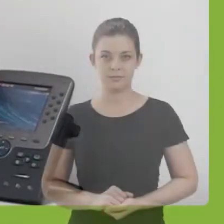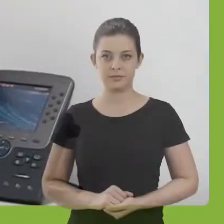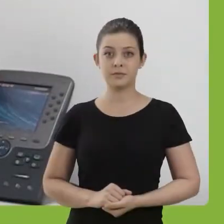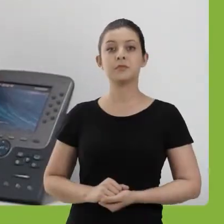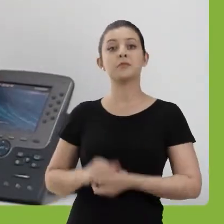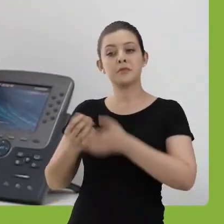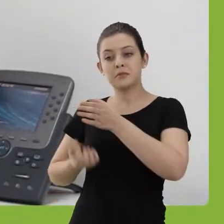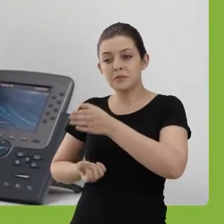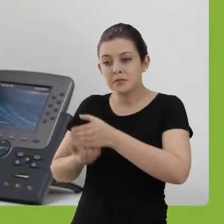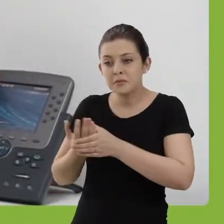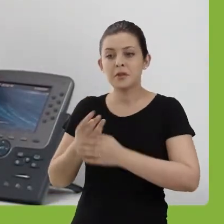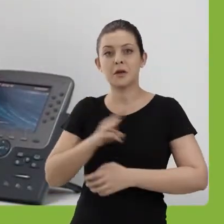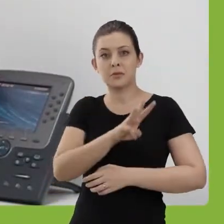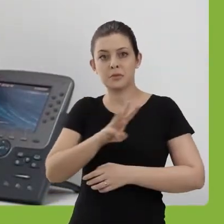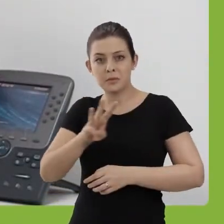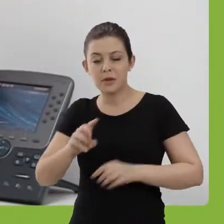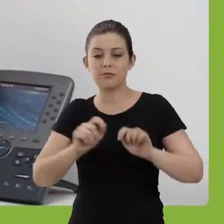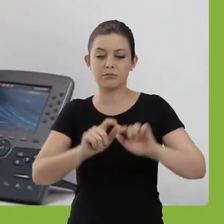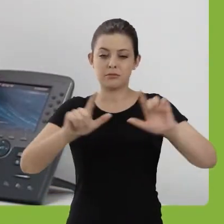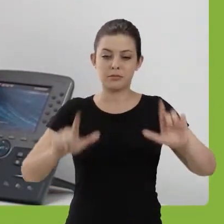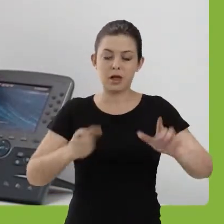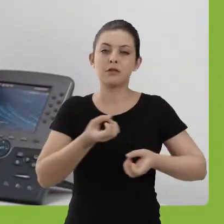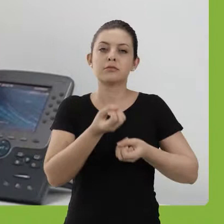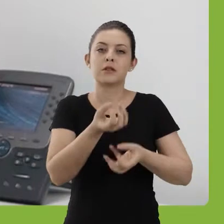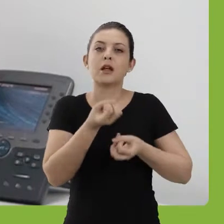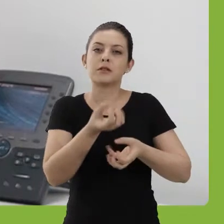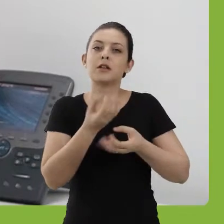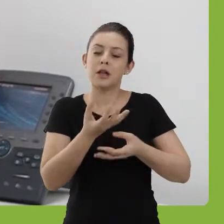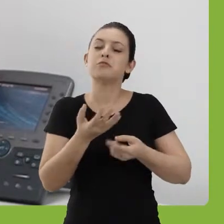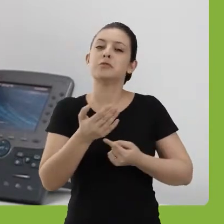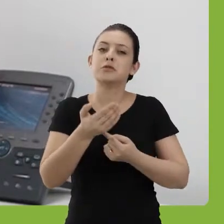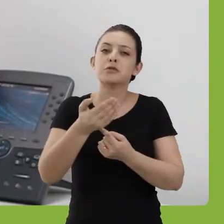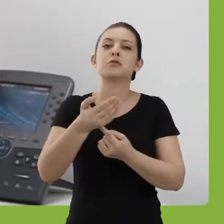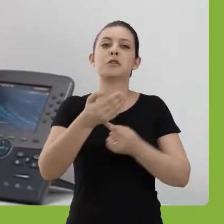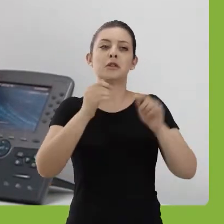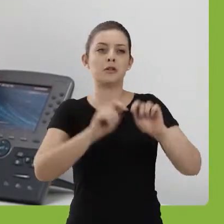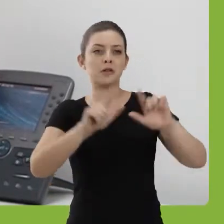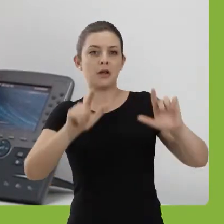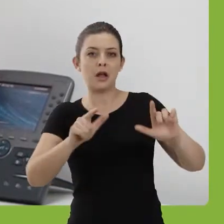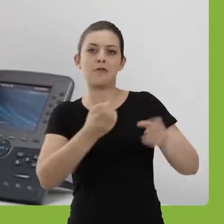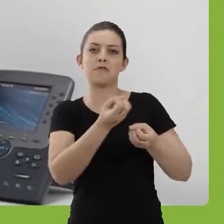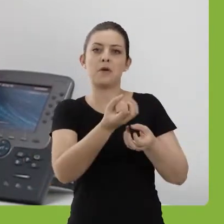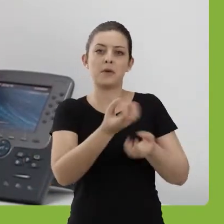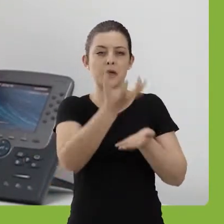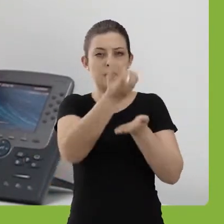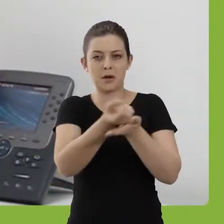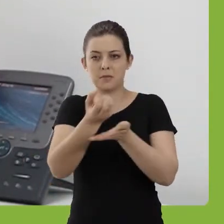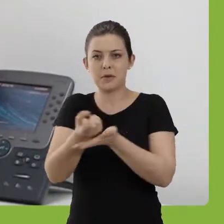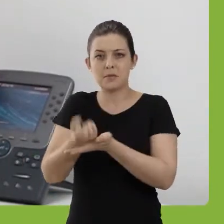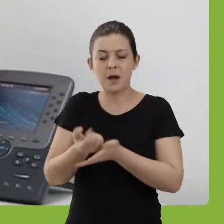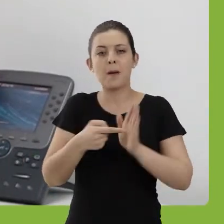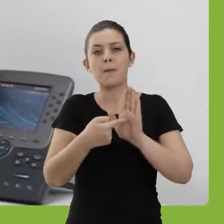desde a informatização do programa, né, nós conseguimos gerar dados estatísticos, painéis de indicadores de dados que demonstram